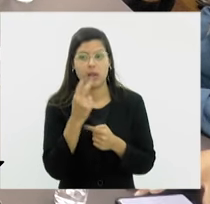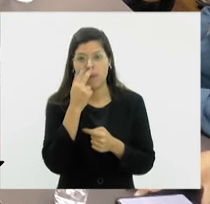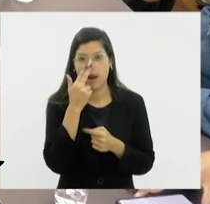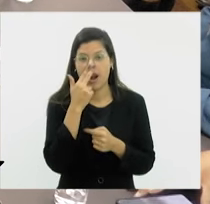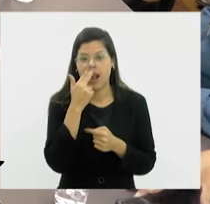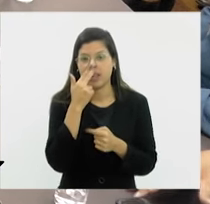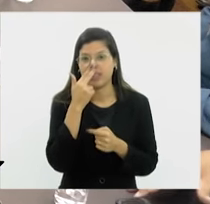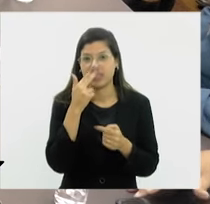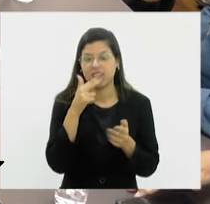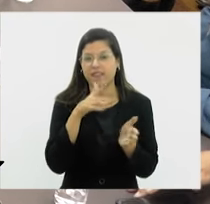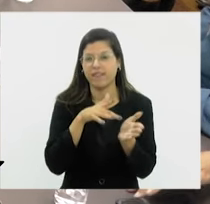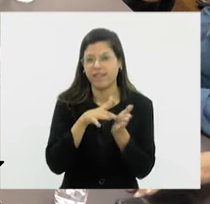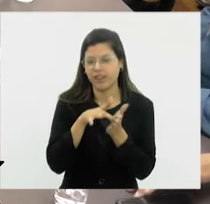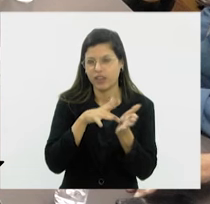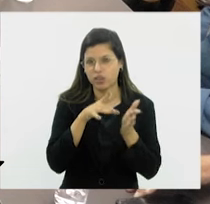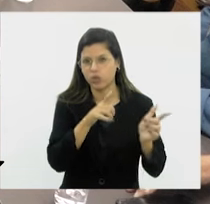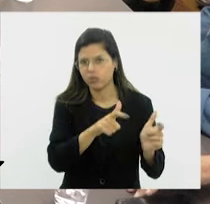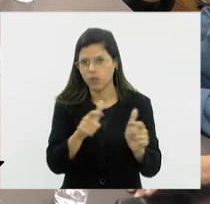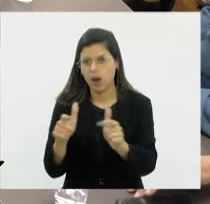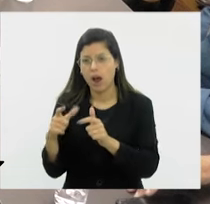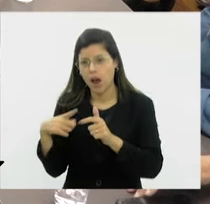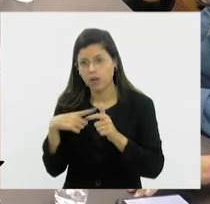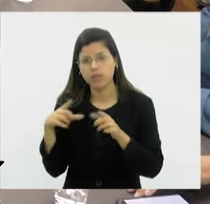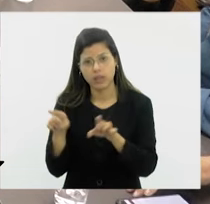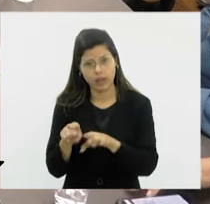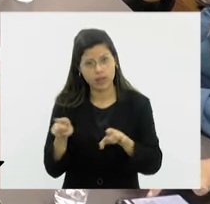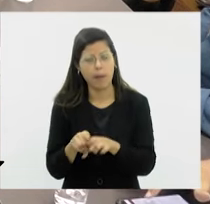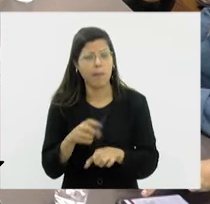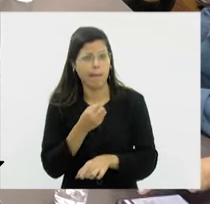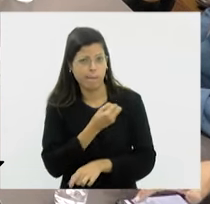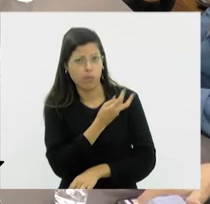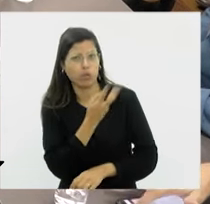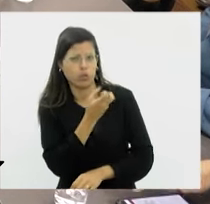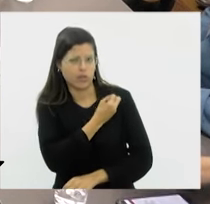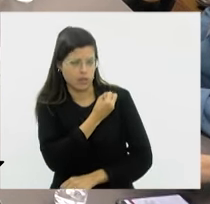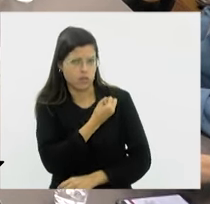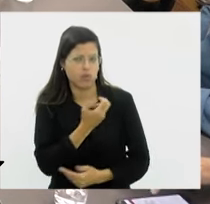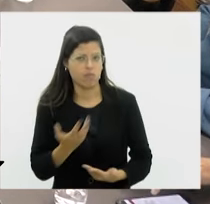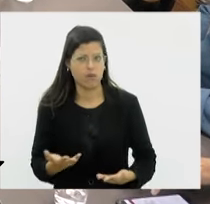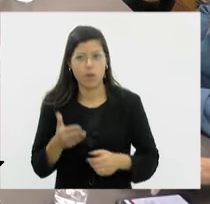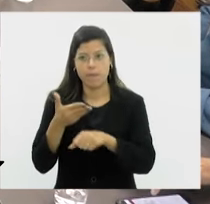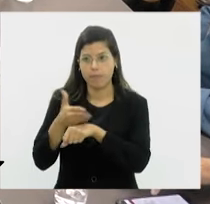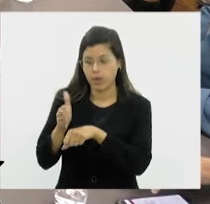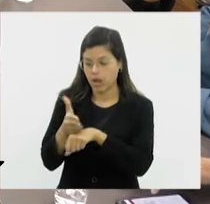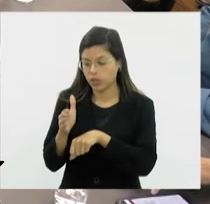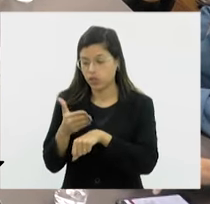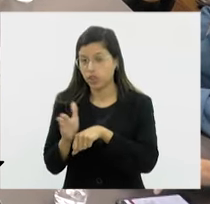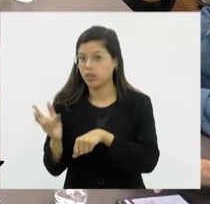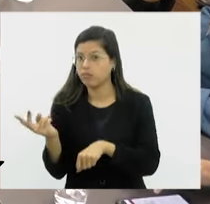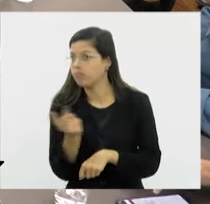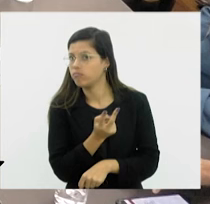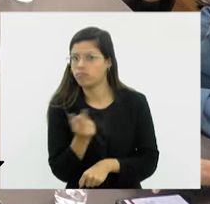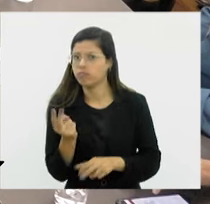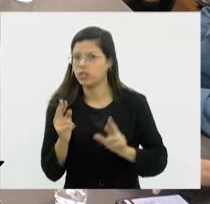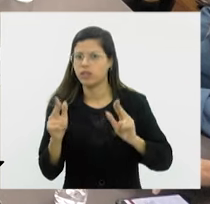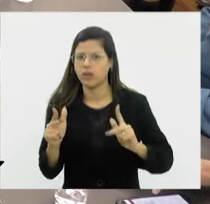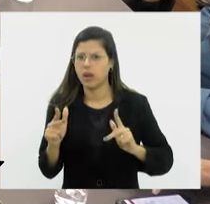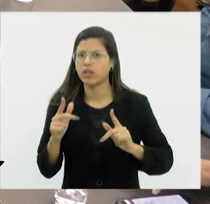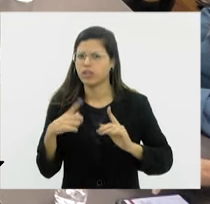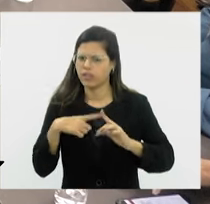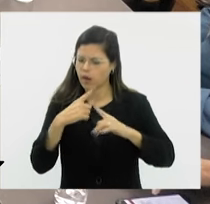sua pontuação. É um circuito por uma pontuação. Então, são práticas totalmente distintas de duas modalidades, com competição, com